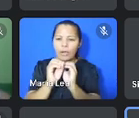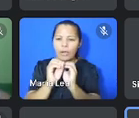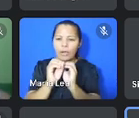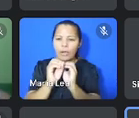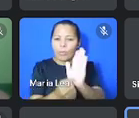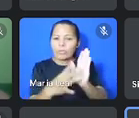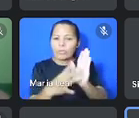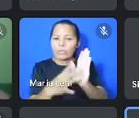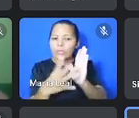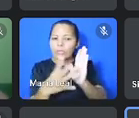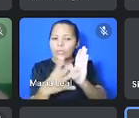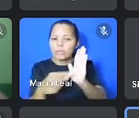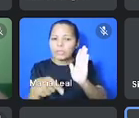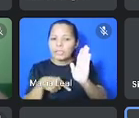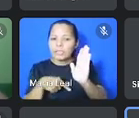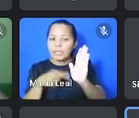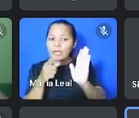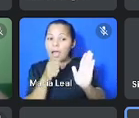lago,